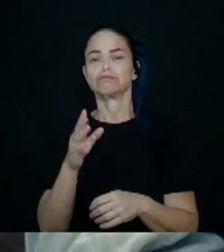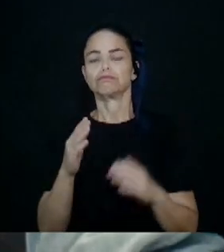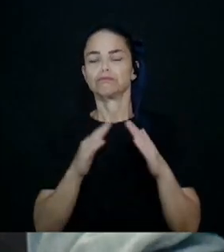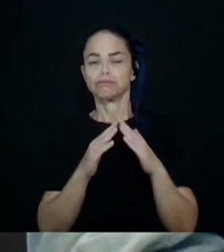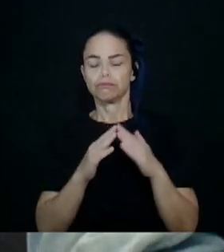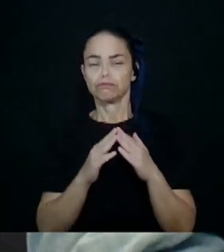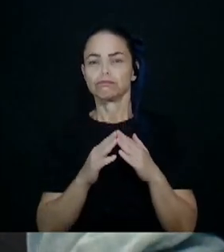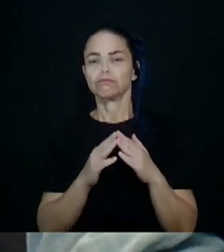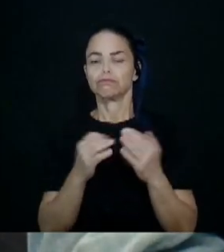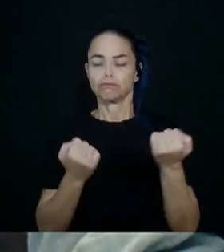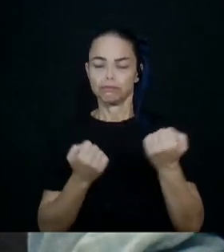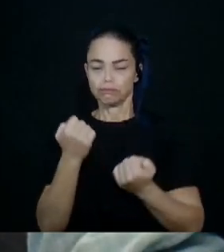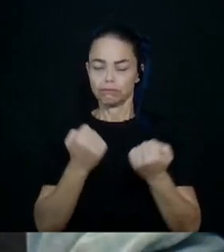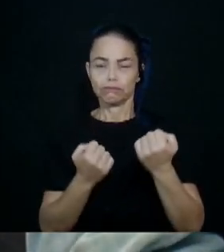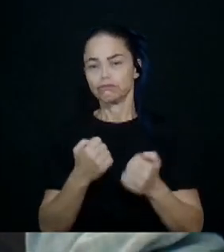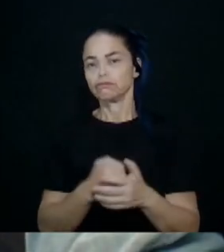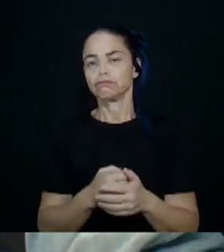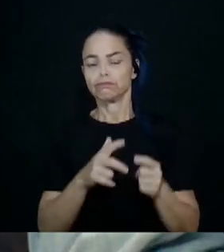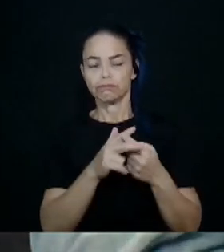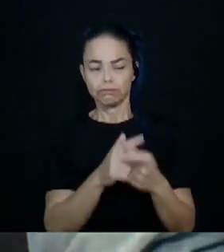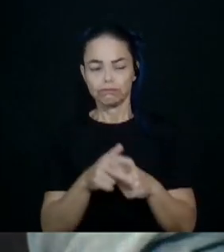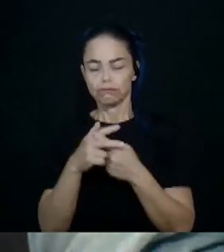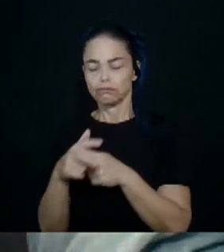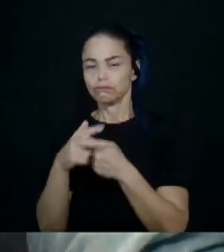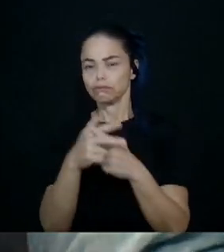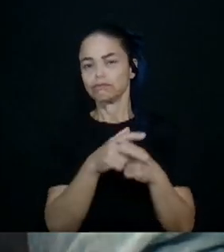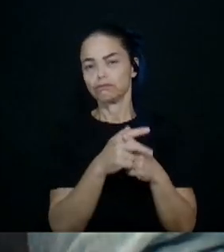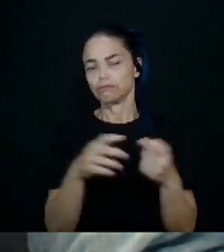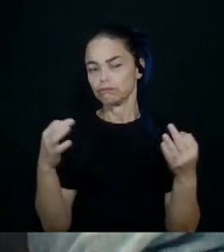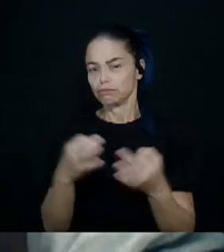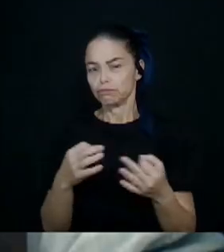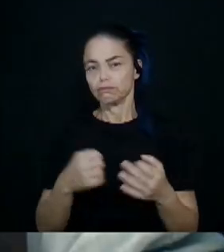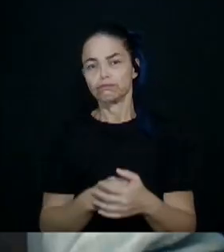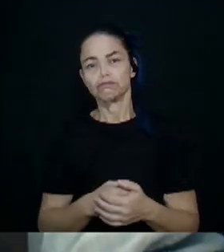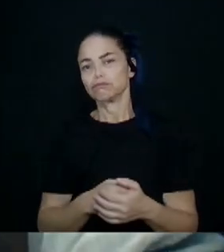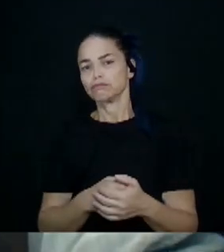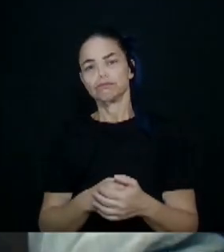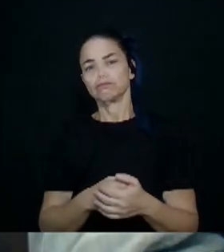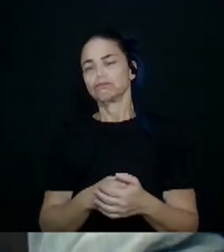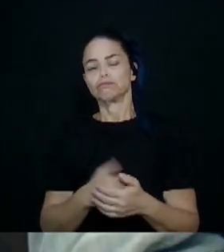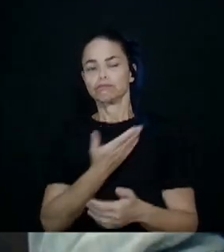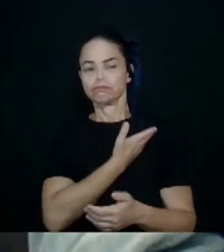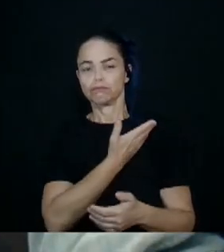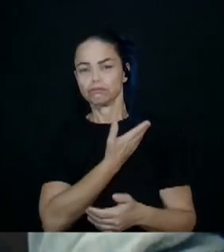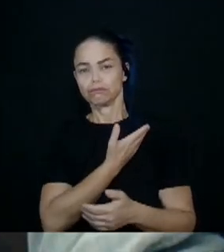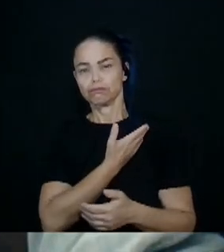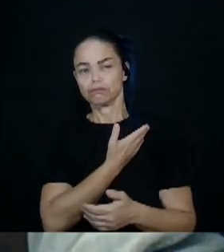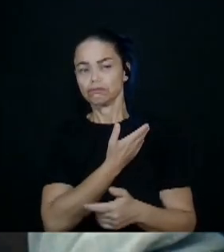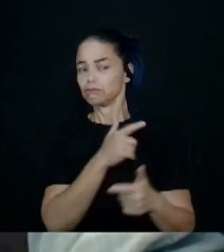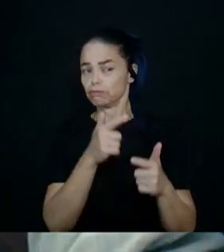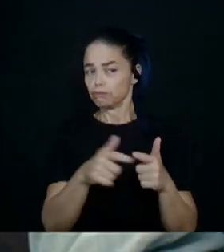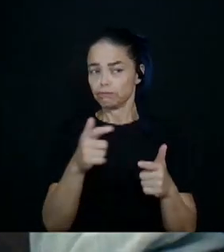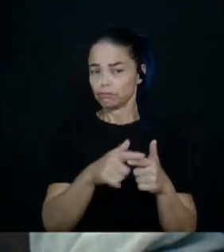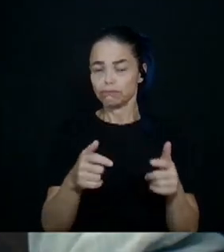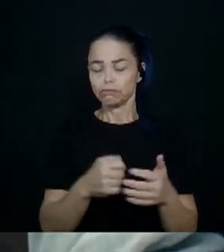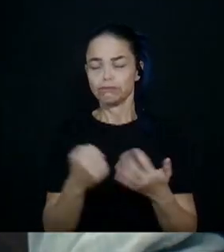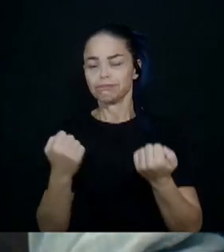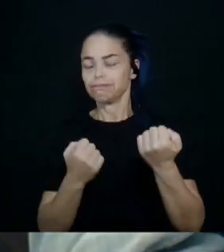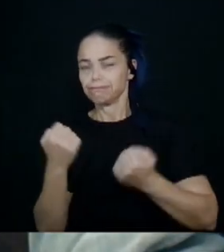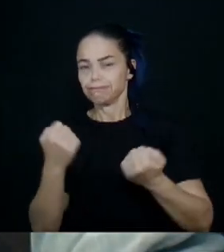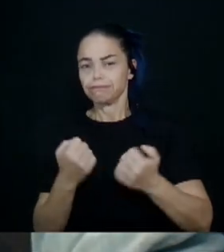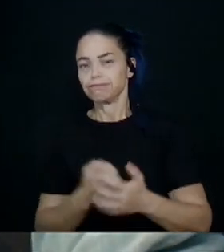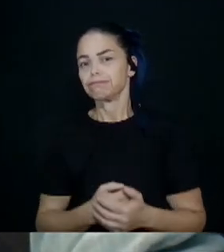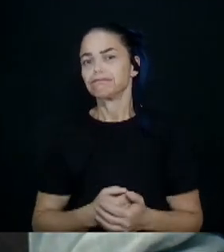seu carro, você pode fazer as manutenções perfeitas, mas pode ser que o colega aconteça uma intercorrência com o carro, né? E o